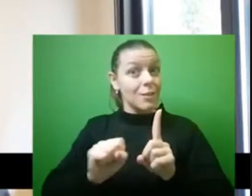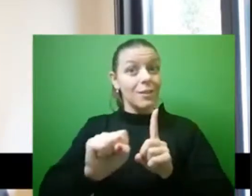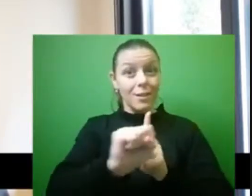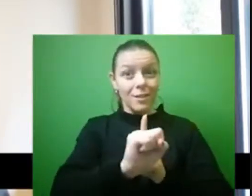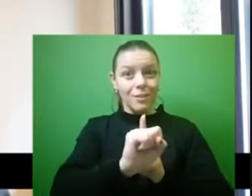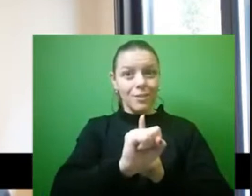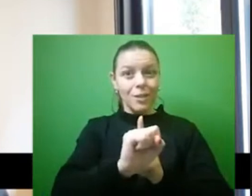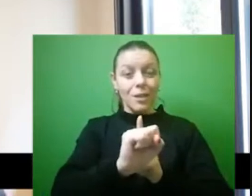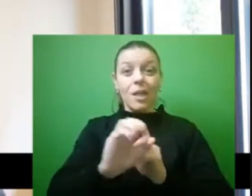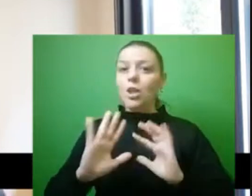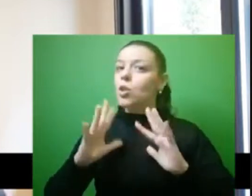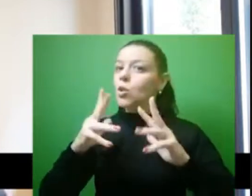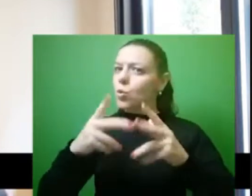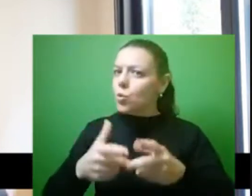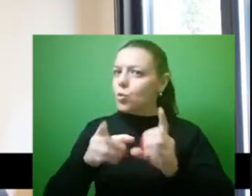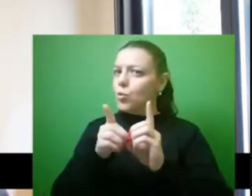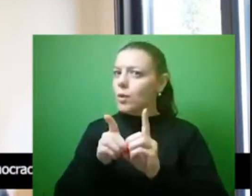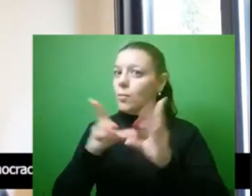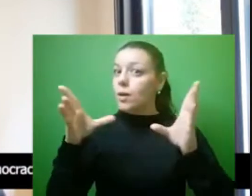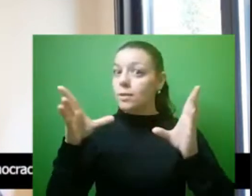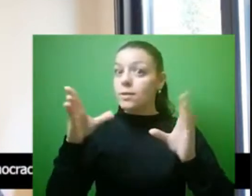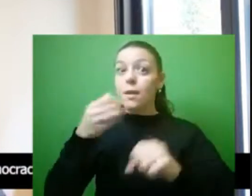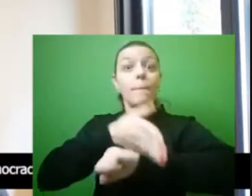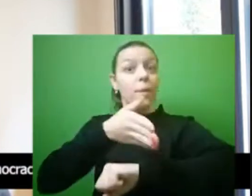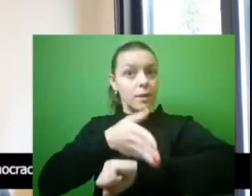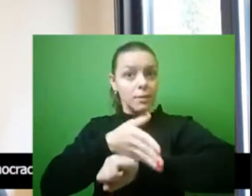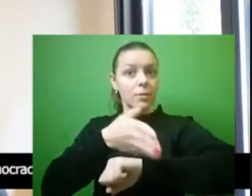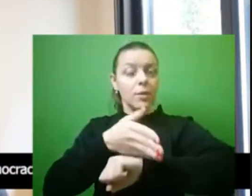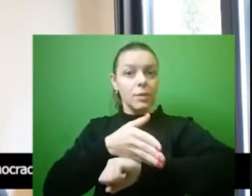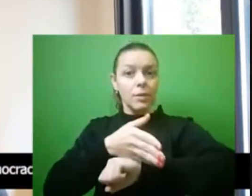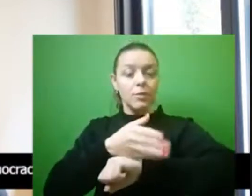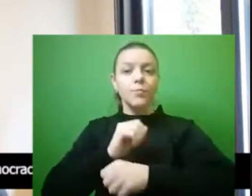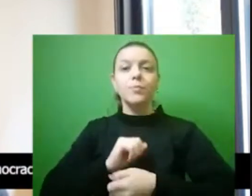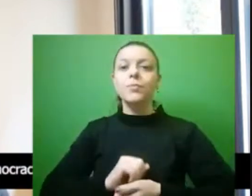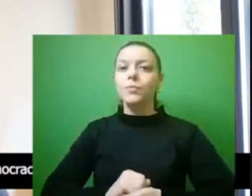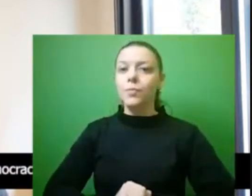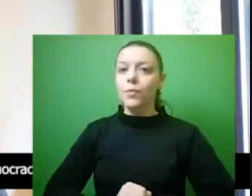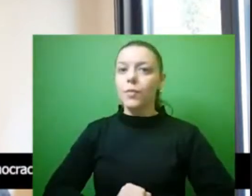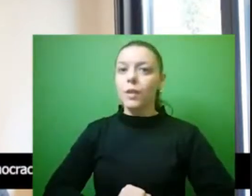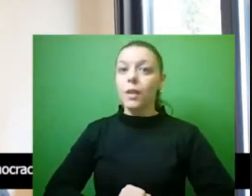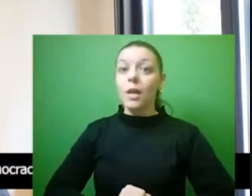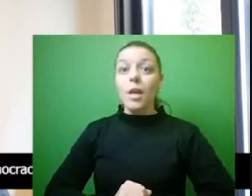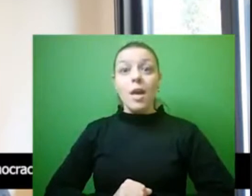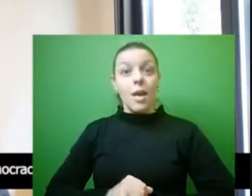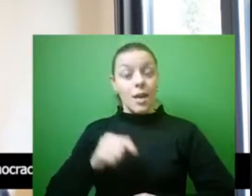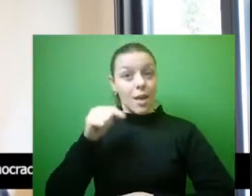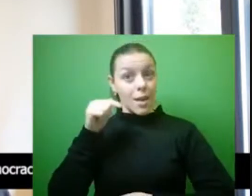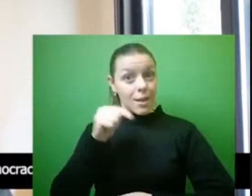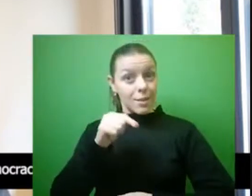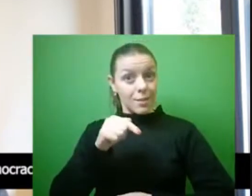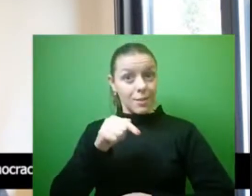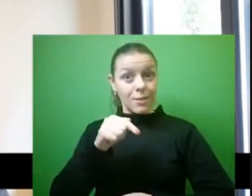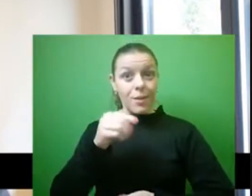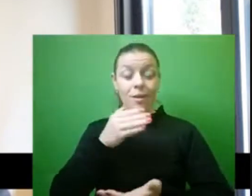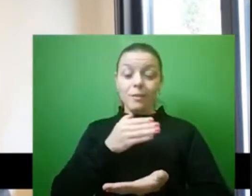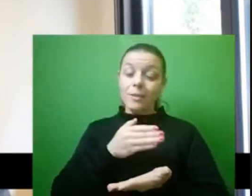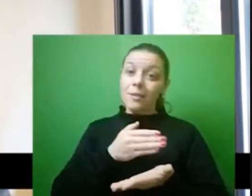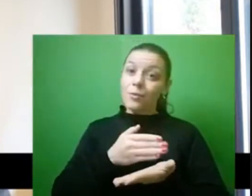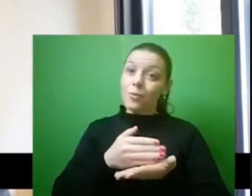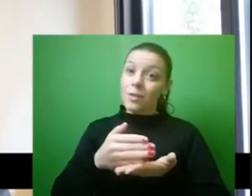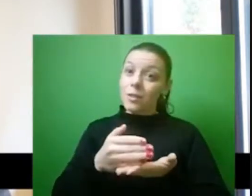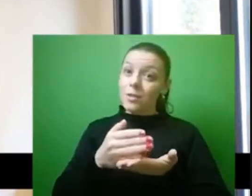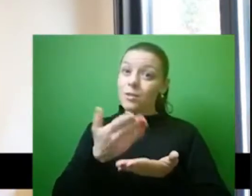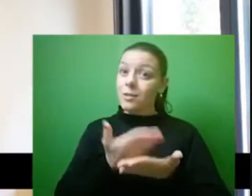o desenvolvimento de projetos, atendendo a toda a sociedade. E tudo isso com democracia